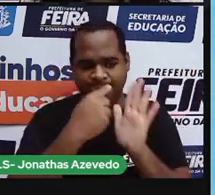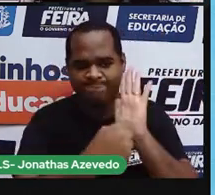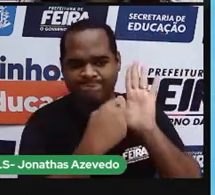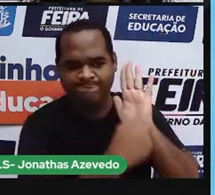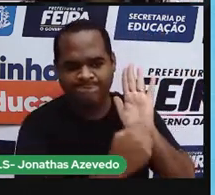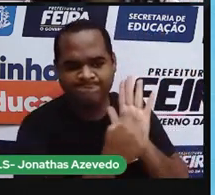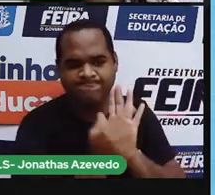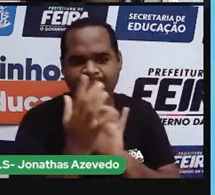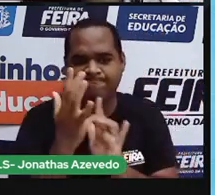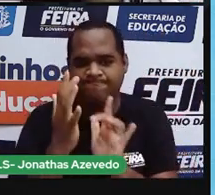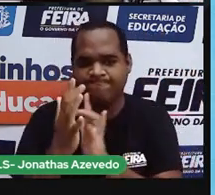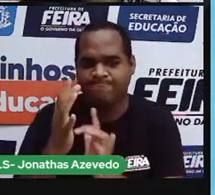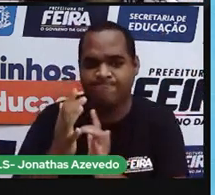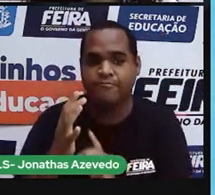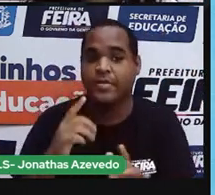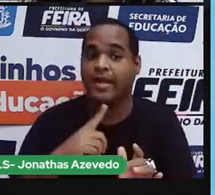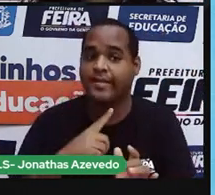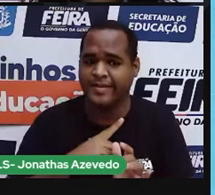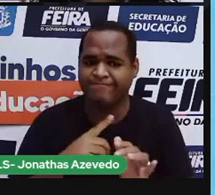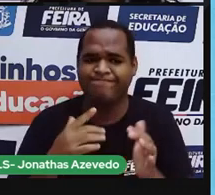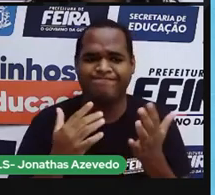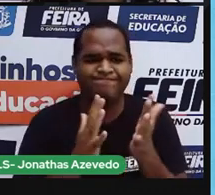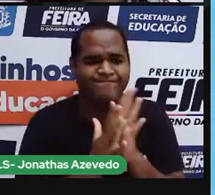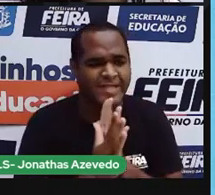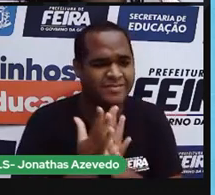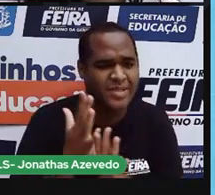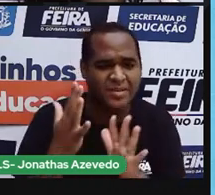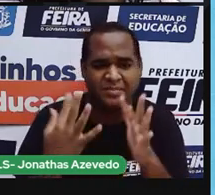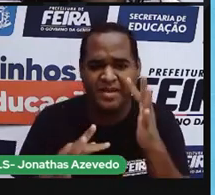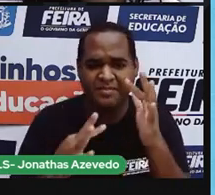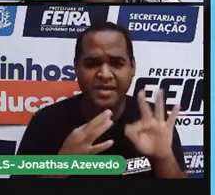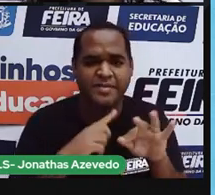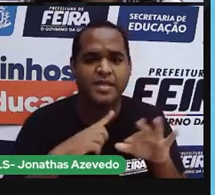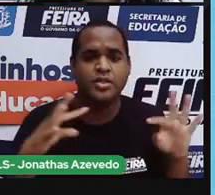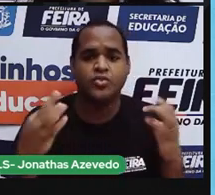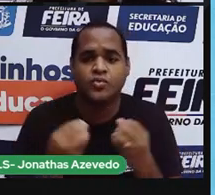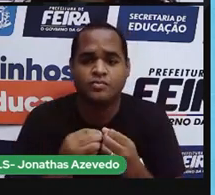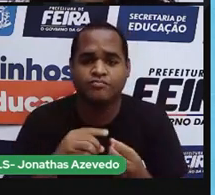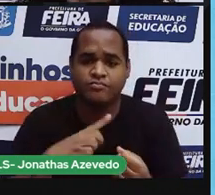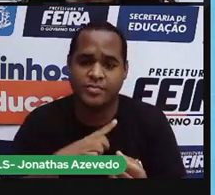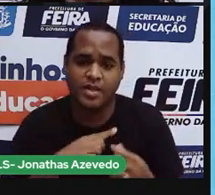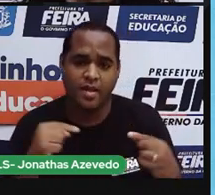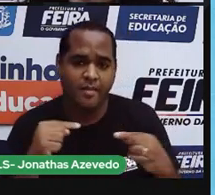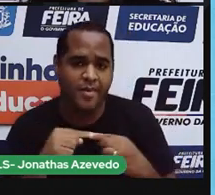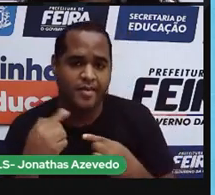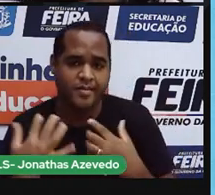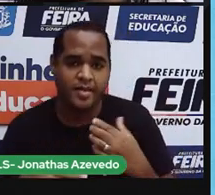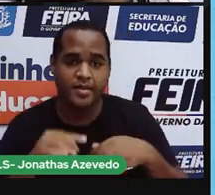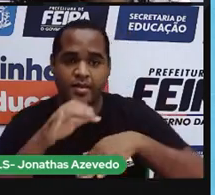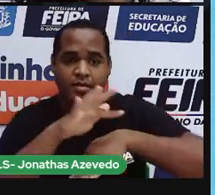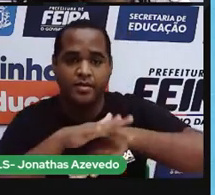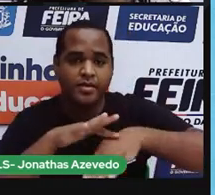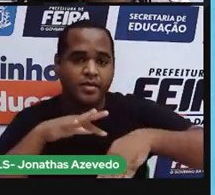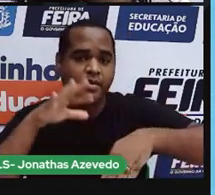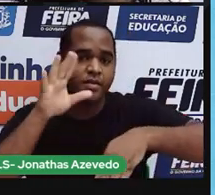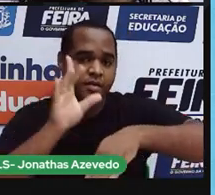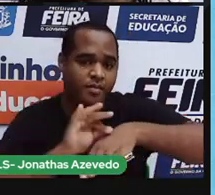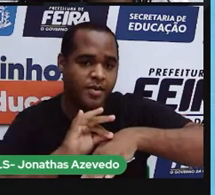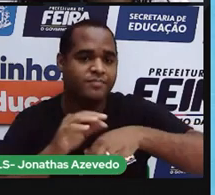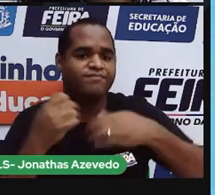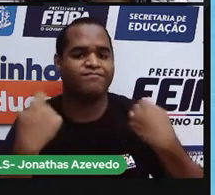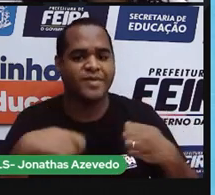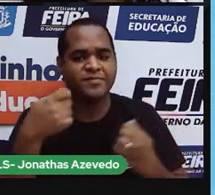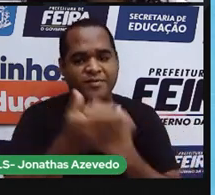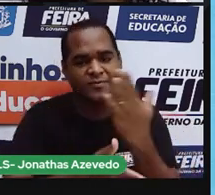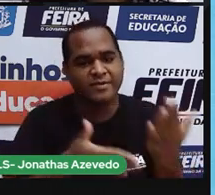mão. Todo corte, ferida ou machucado, com band-aid precisa ser